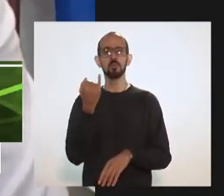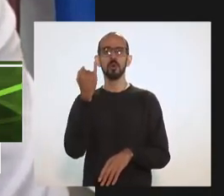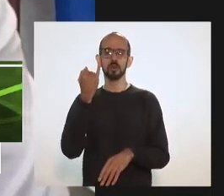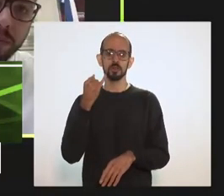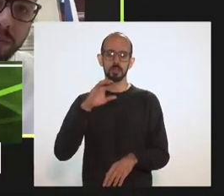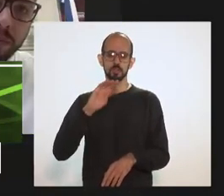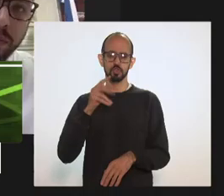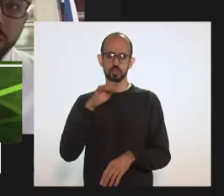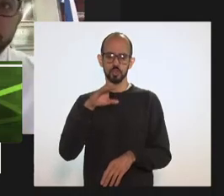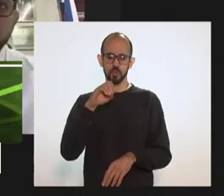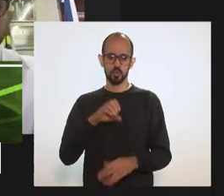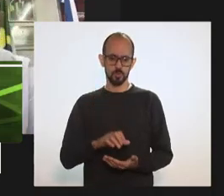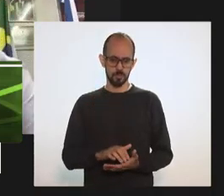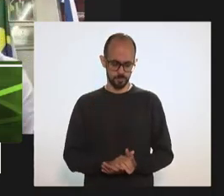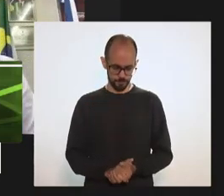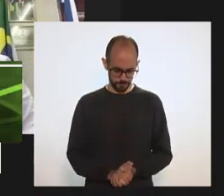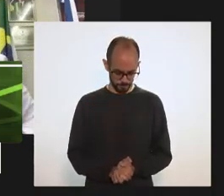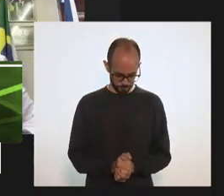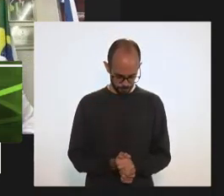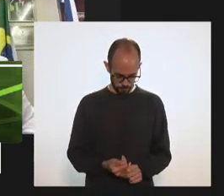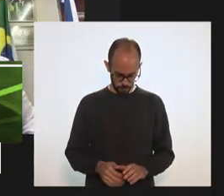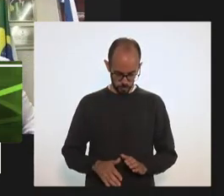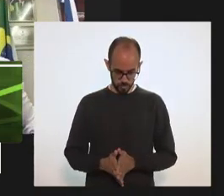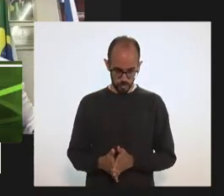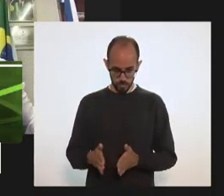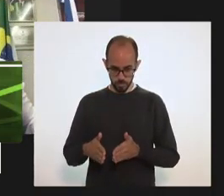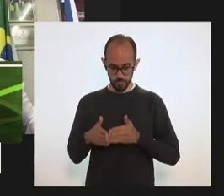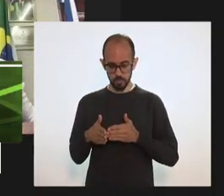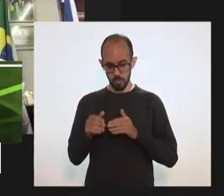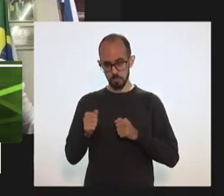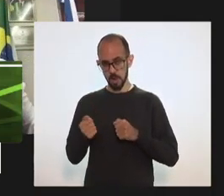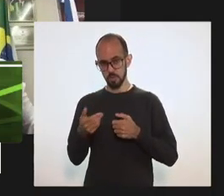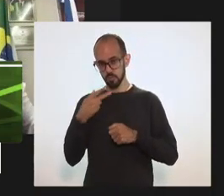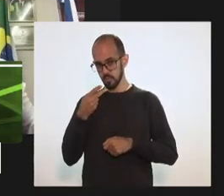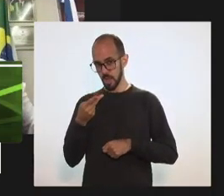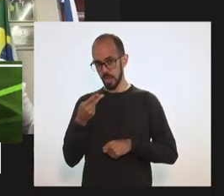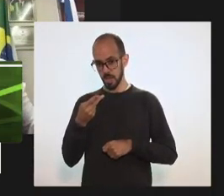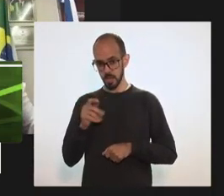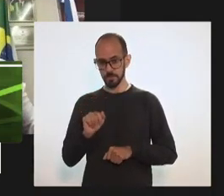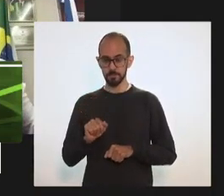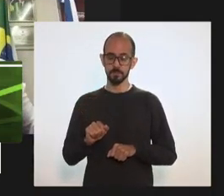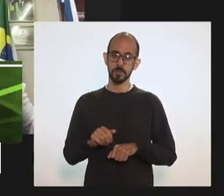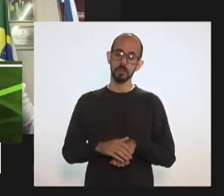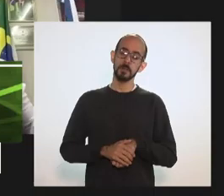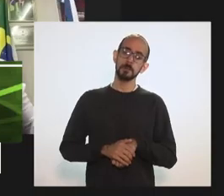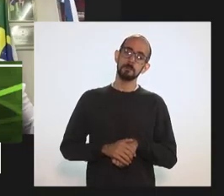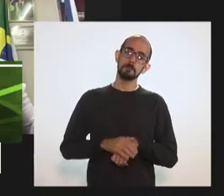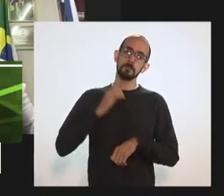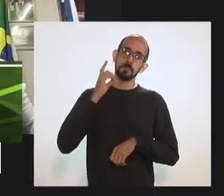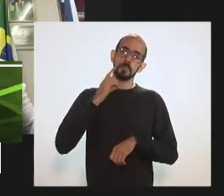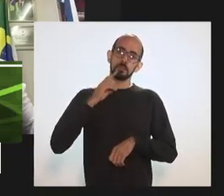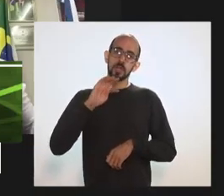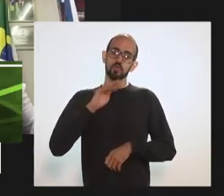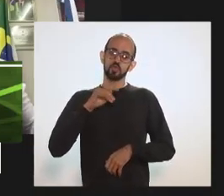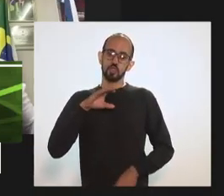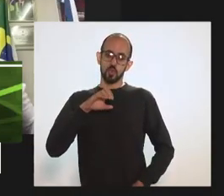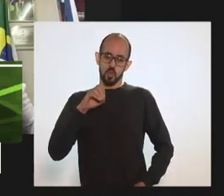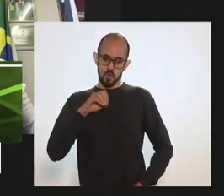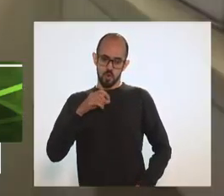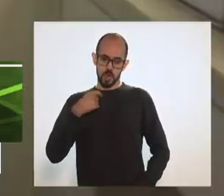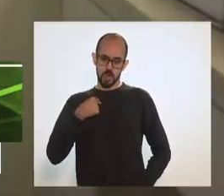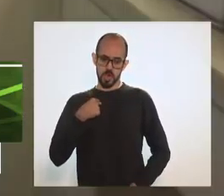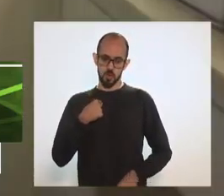estado, o Rio de Janeiro também pode e deve fortalecer a sua agricultura, a sua pecuária, e aí a sua experiência é